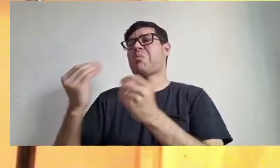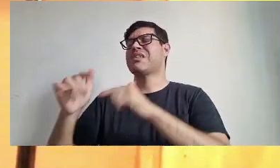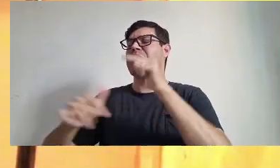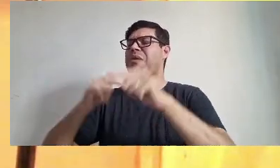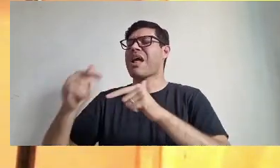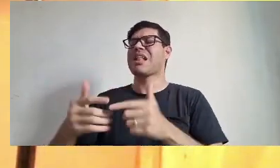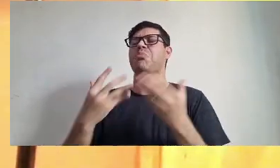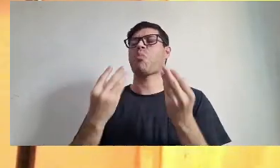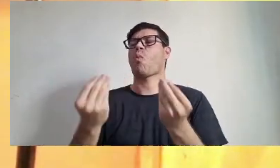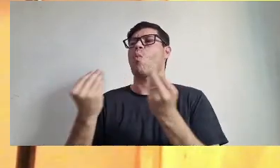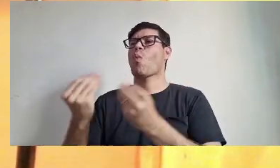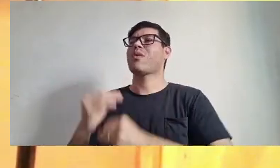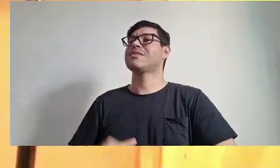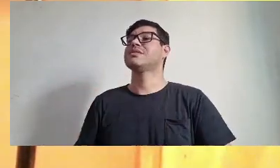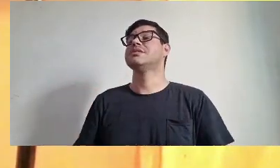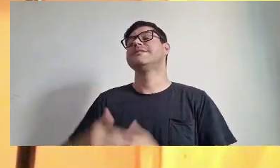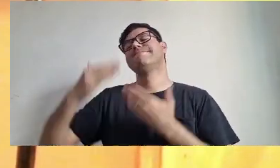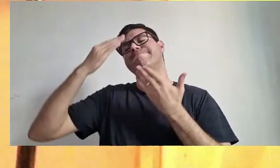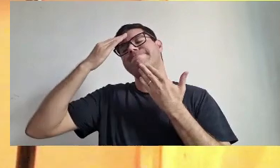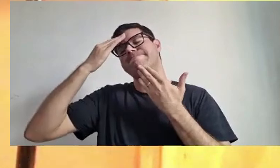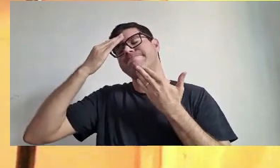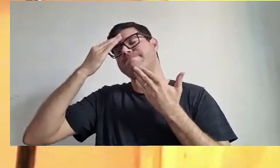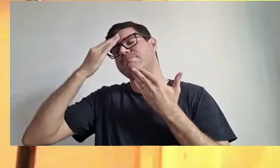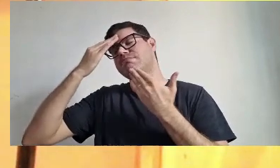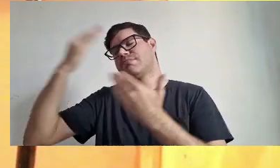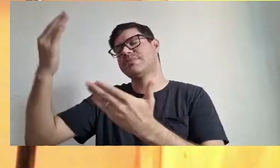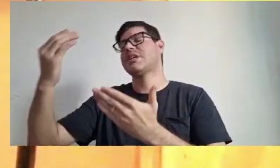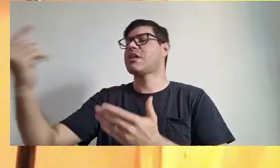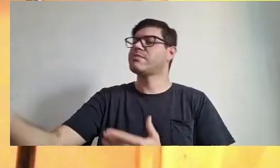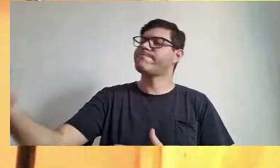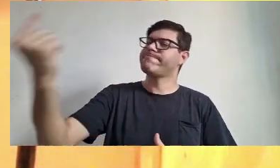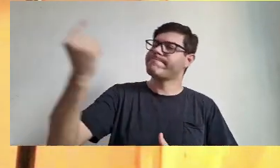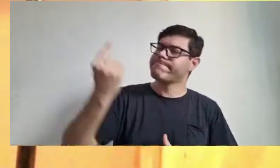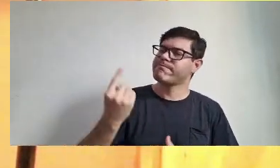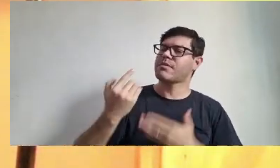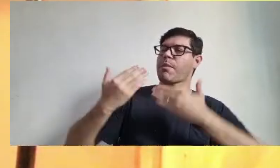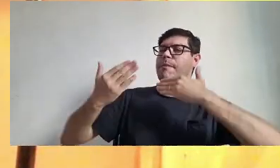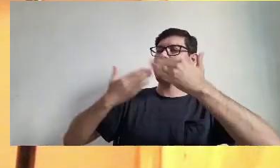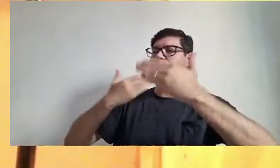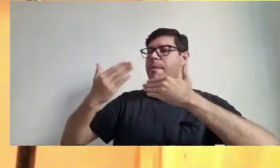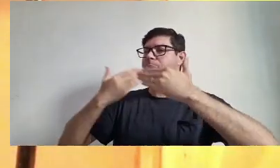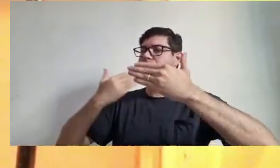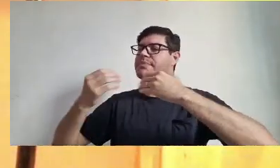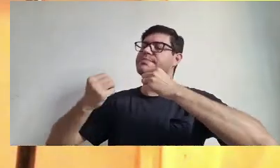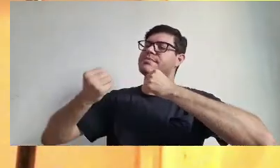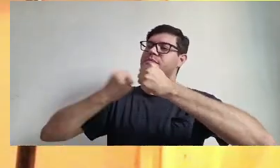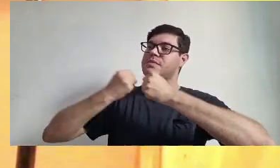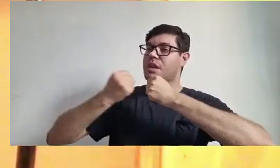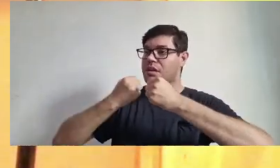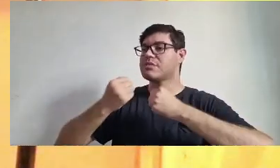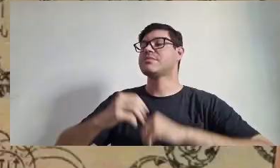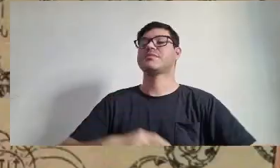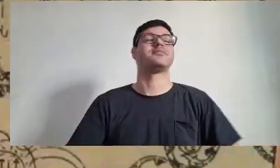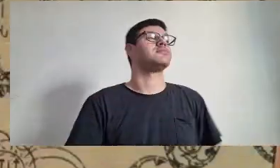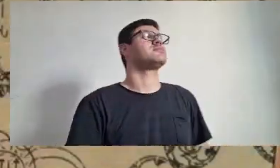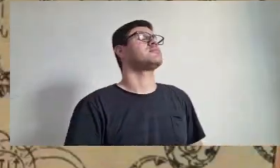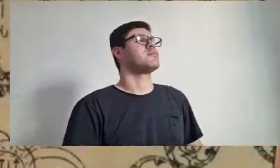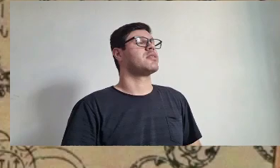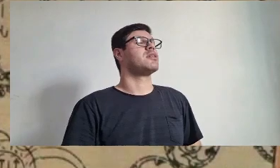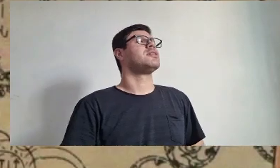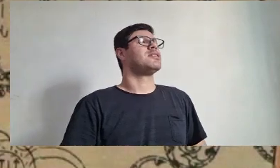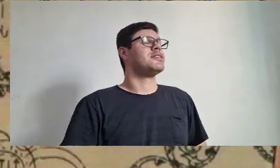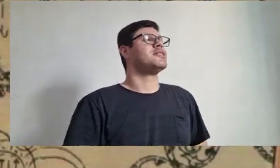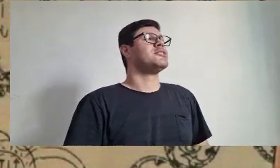ter vindo aqui comigo. Pela nossa amizade, talvez. Isso. E foi justamente por isso, Gil, porque eu